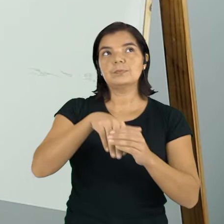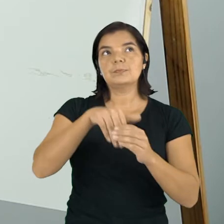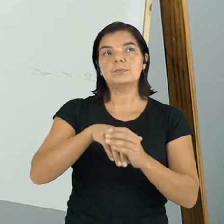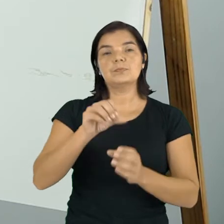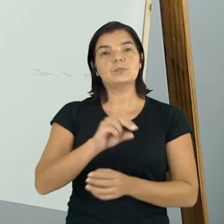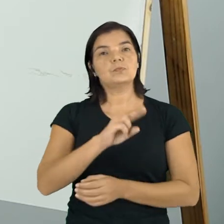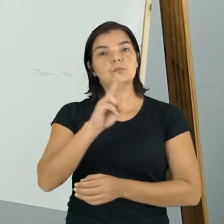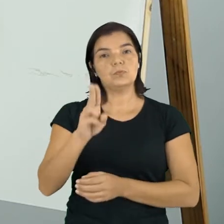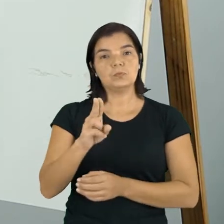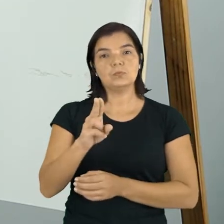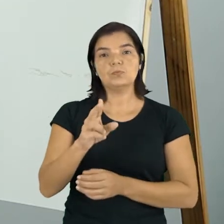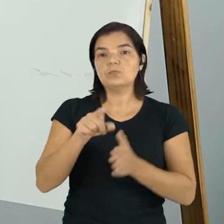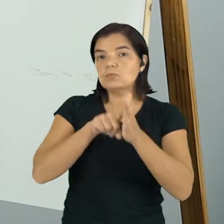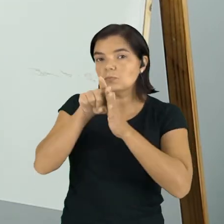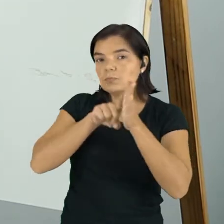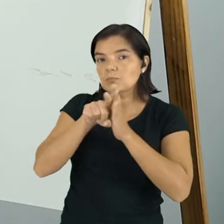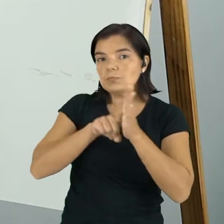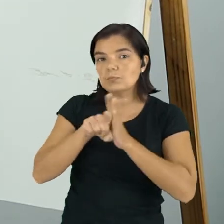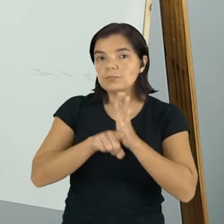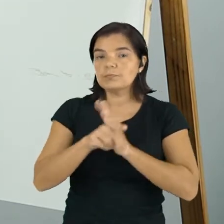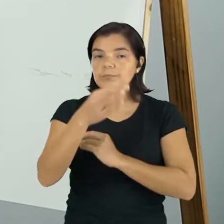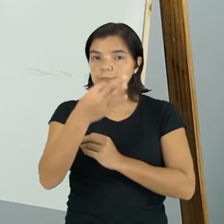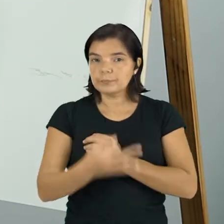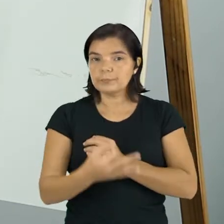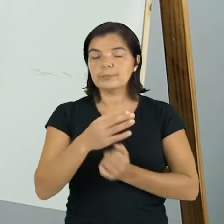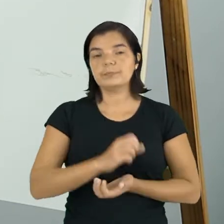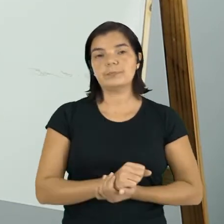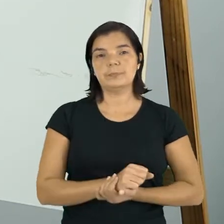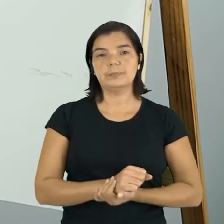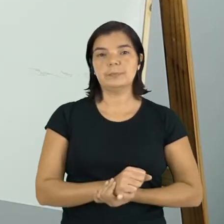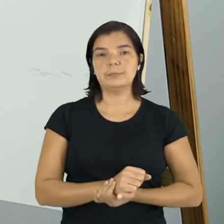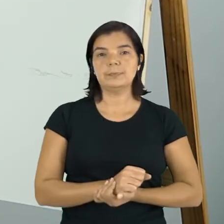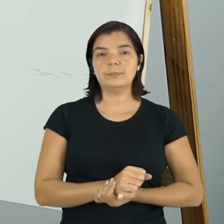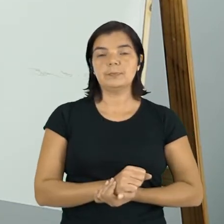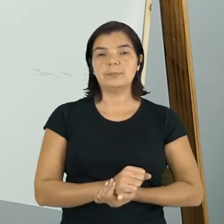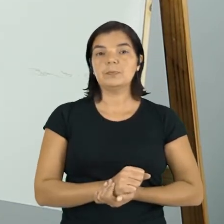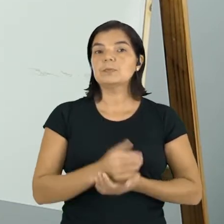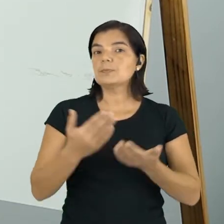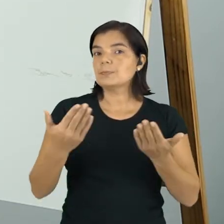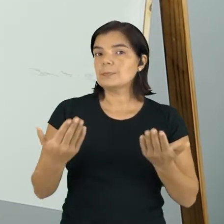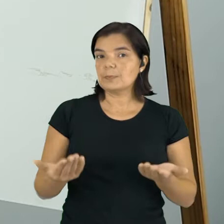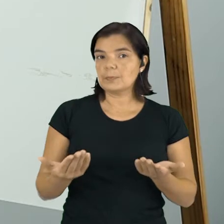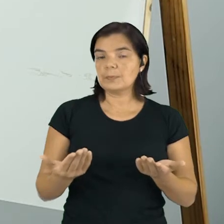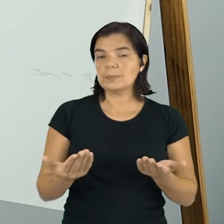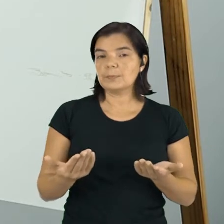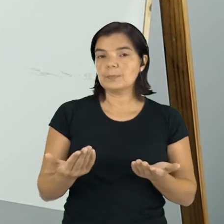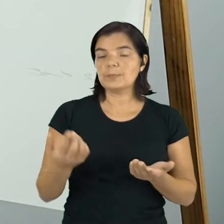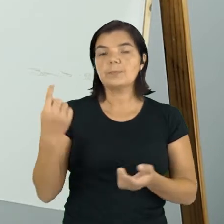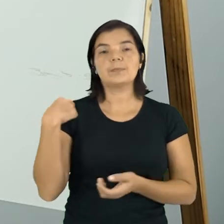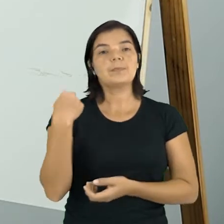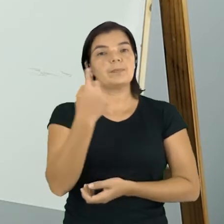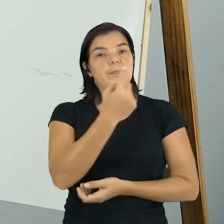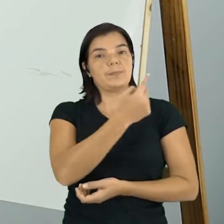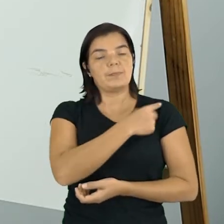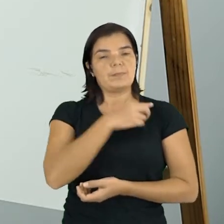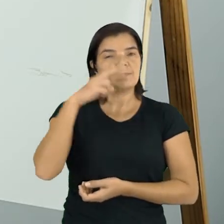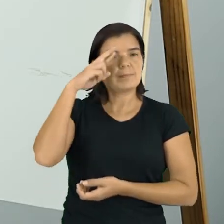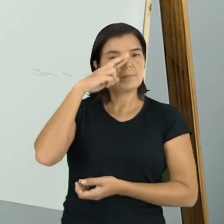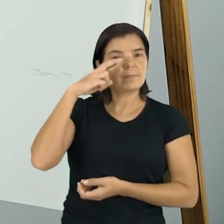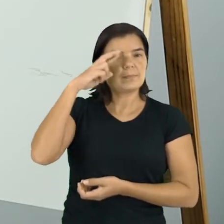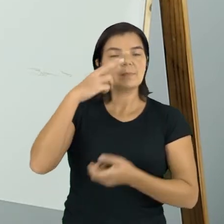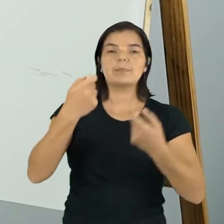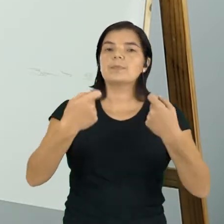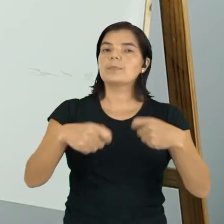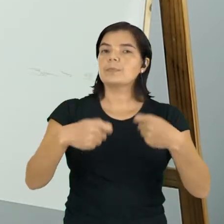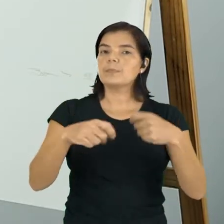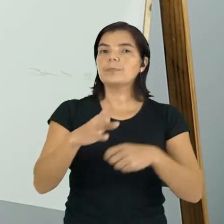votação ou em uma pesquisa, certinho? Ou em uma pesquisa. Então, para a gente observar,